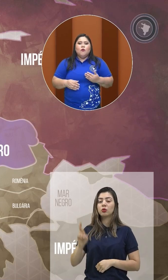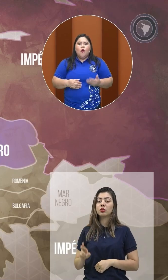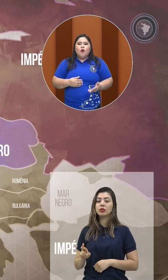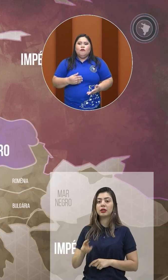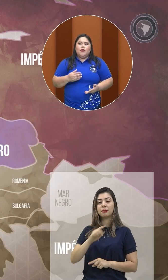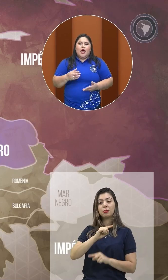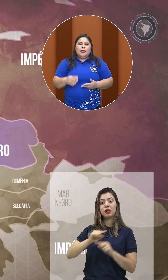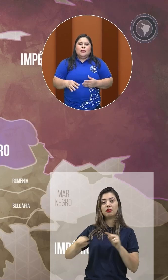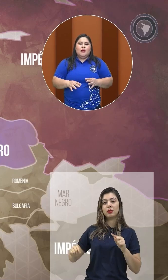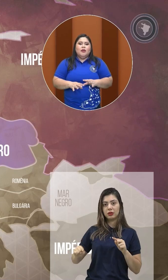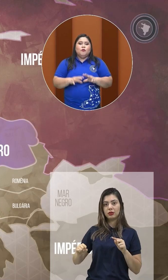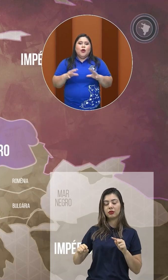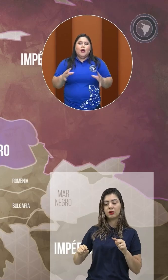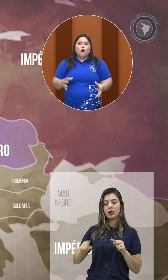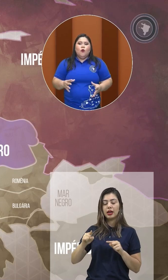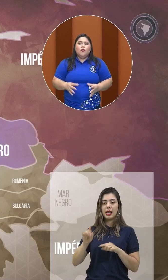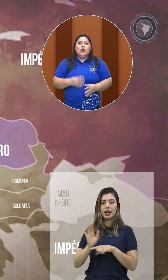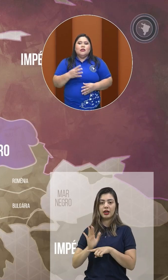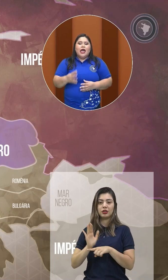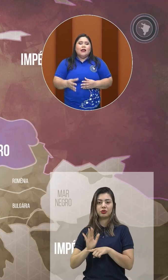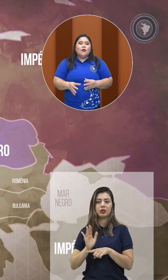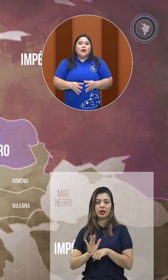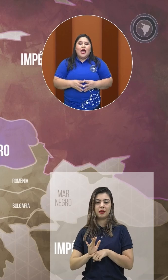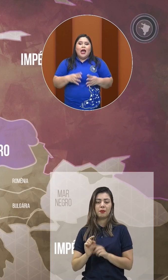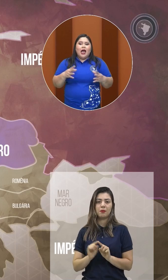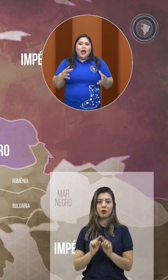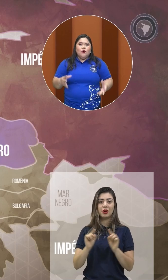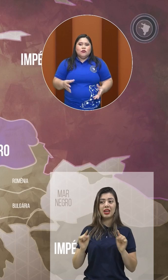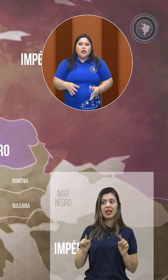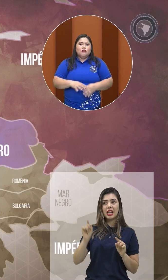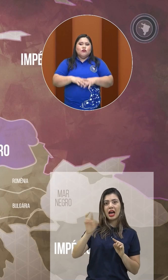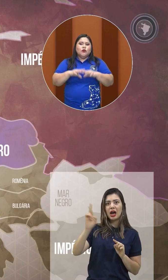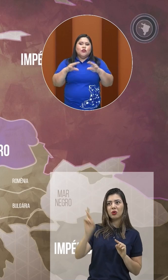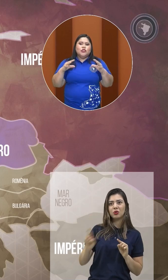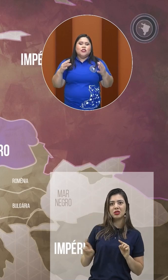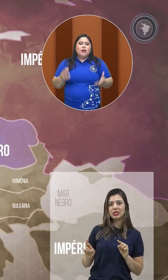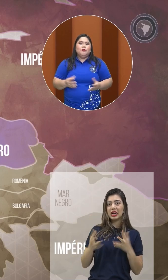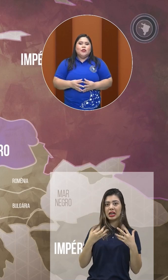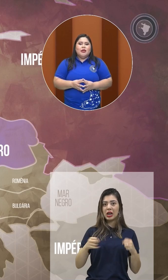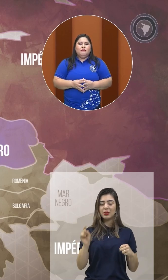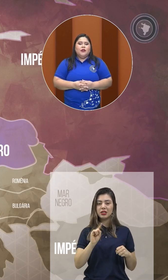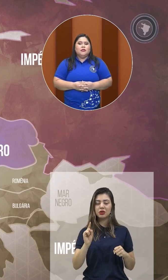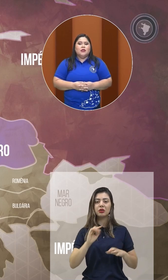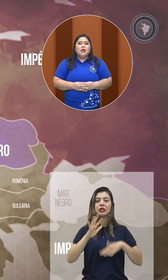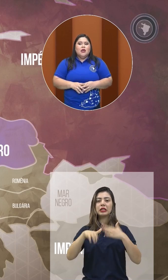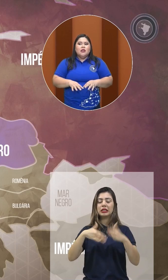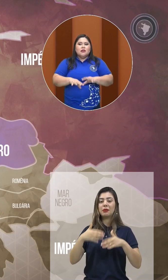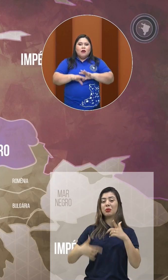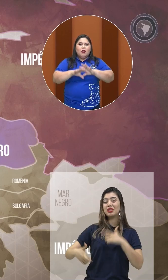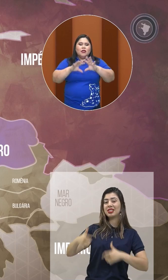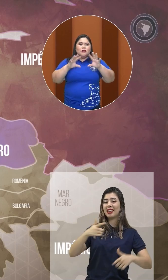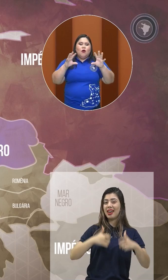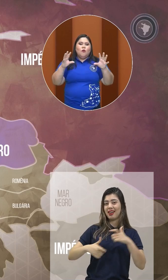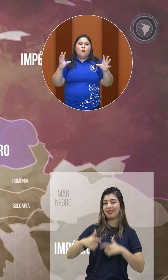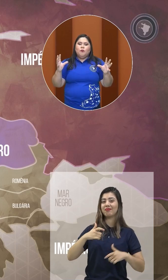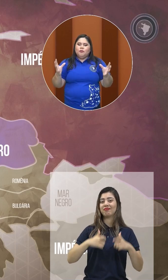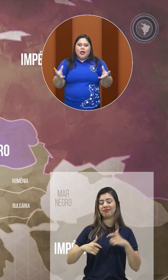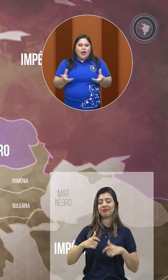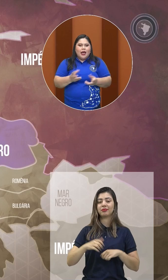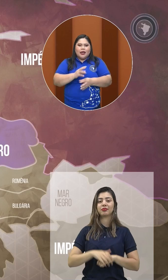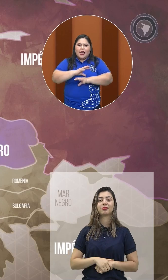Como não houve aí, né, mesmo recuo, declarou guerra à Rússia e os 2 dias depois à França. Então, olha